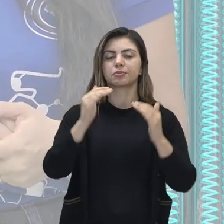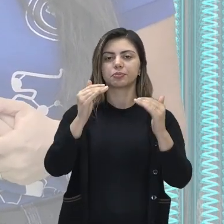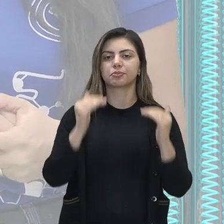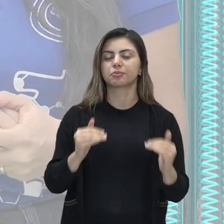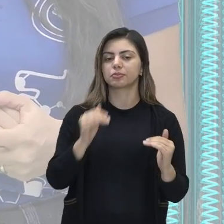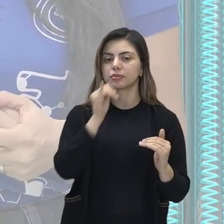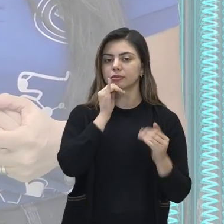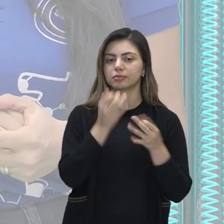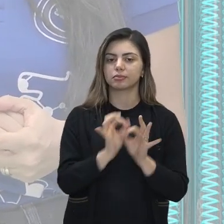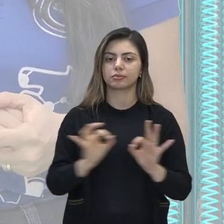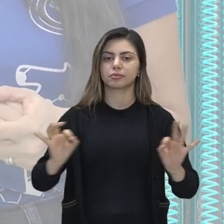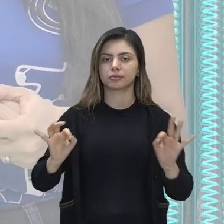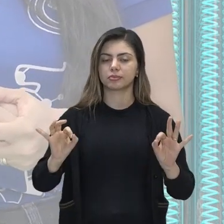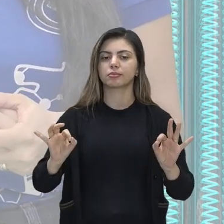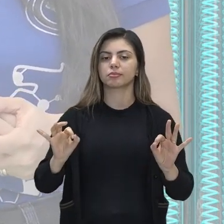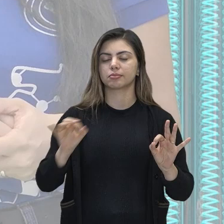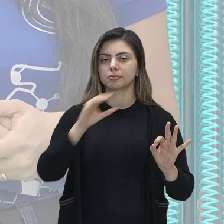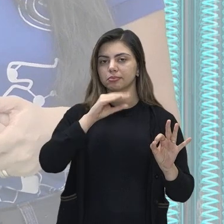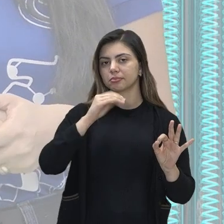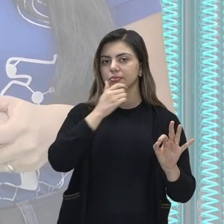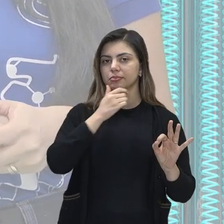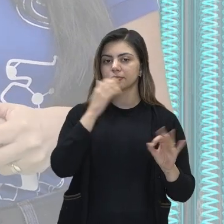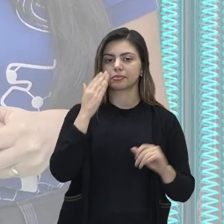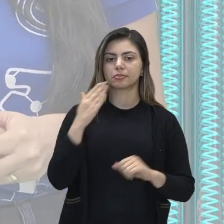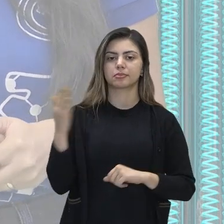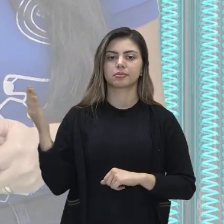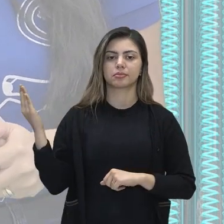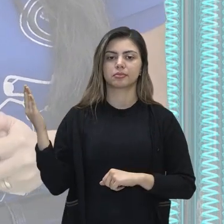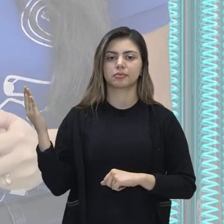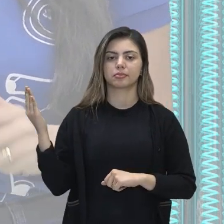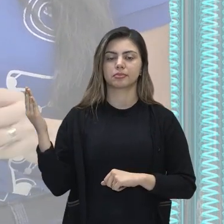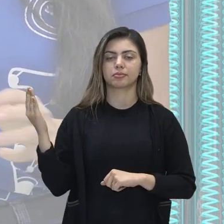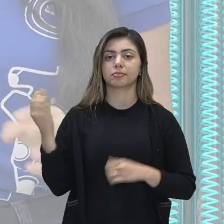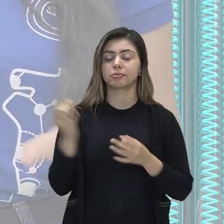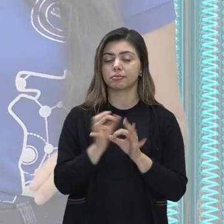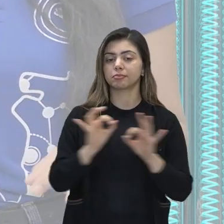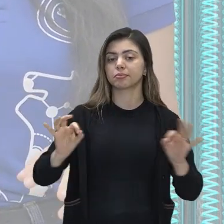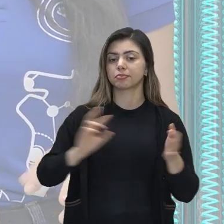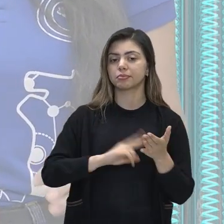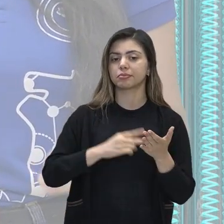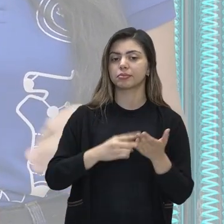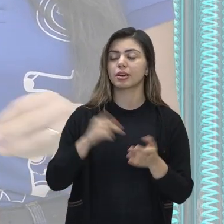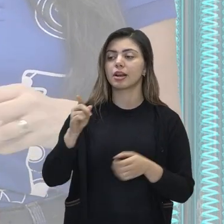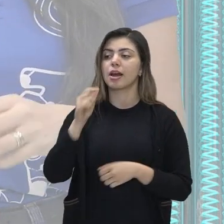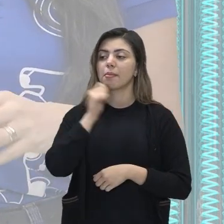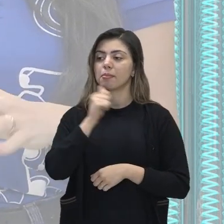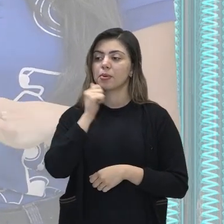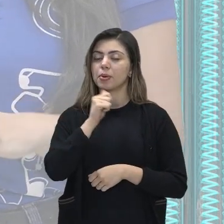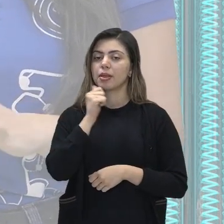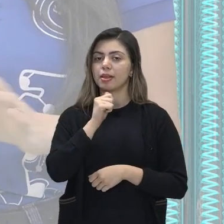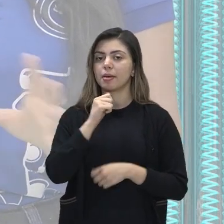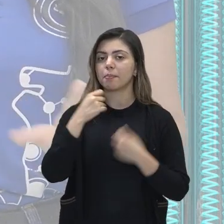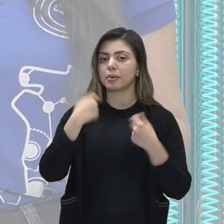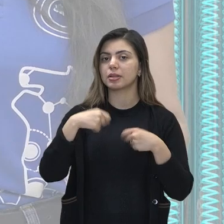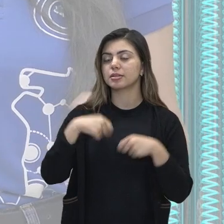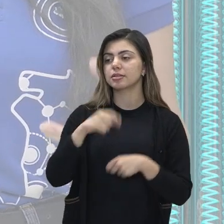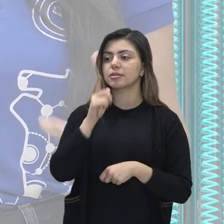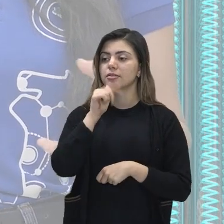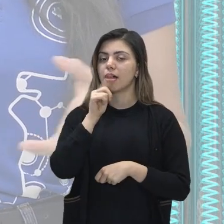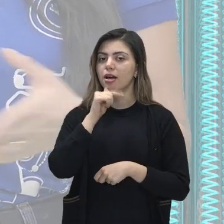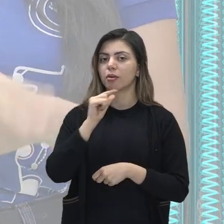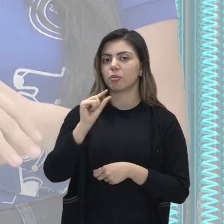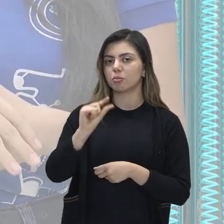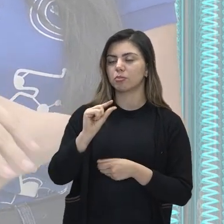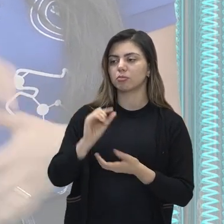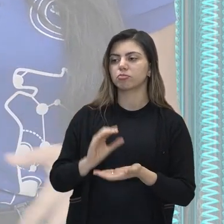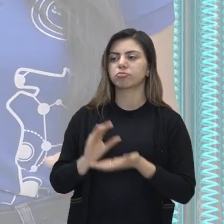she needs some water. She needs some water. Ela precisa de um pouco de água, né? Então, não está dizendo quanto,